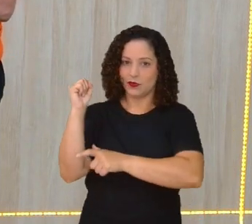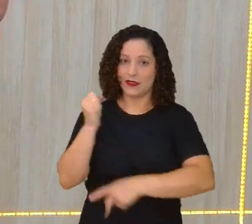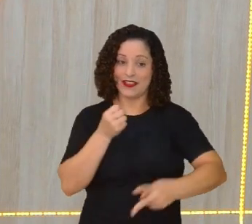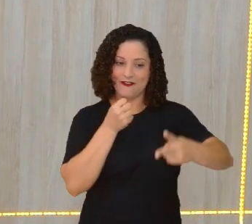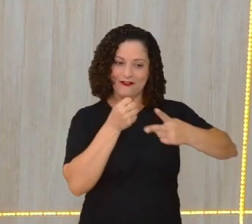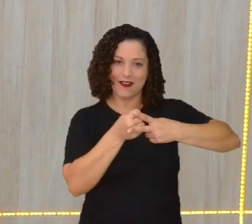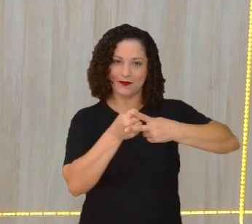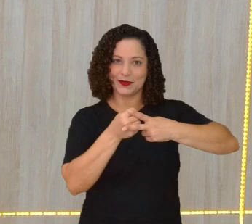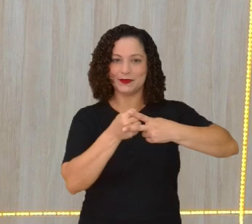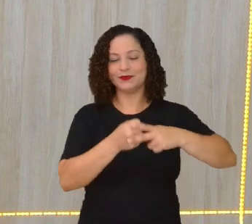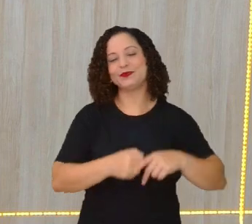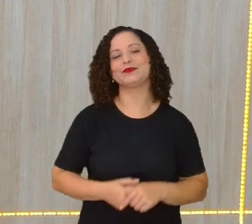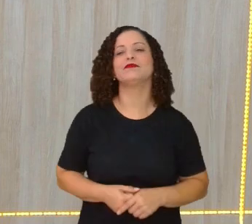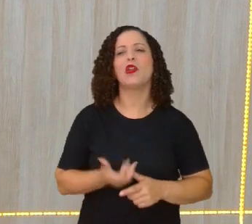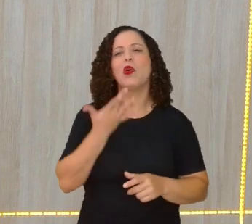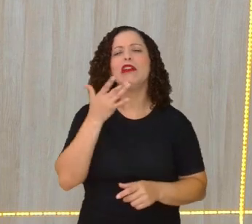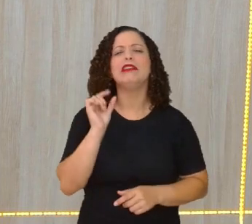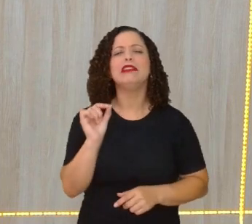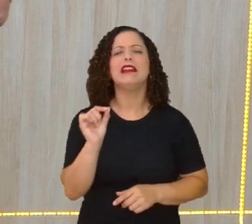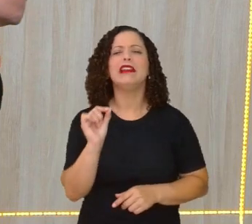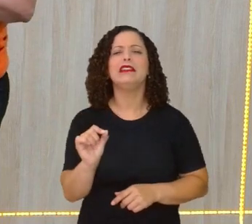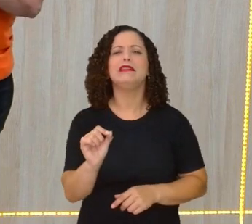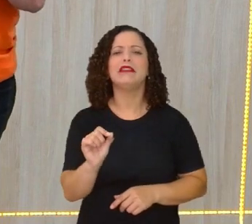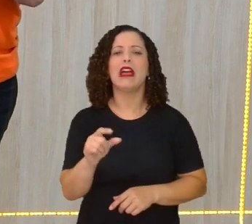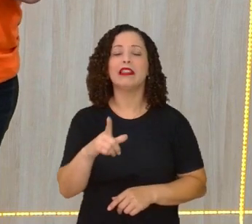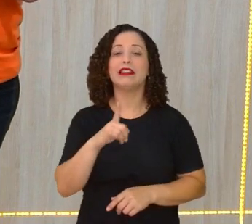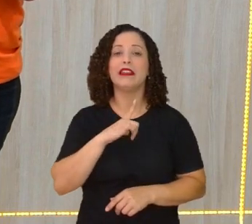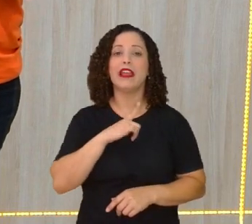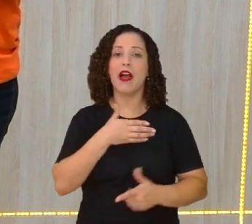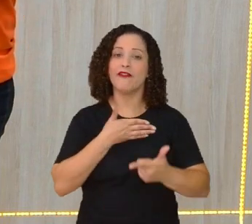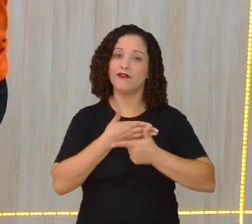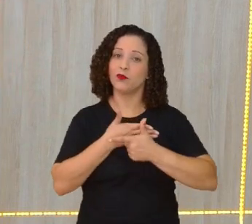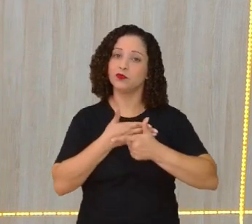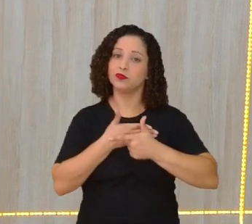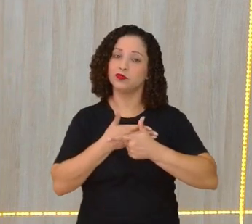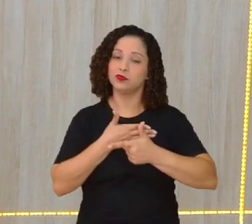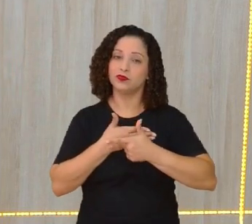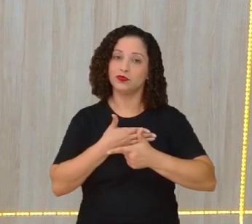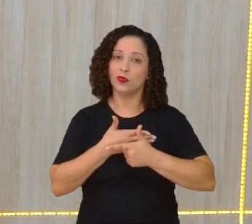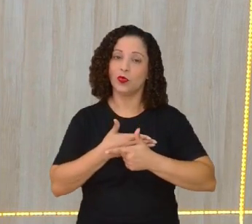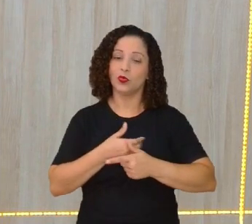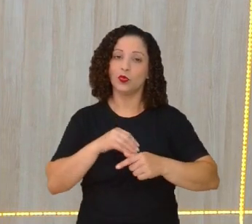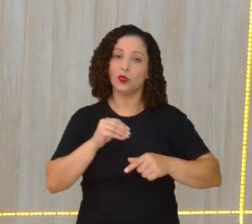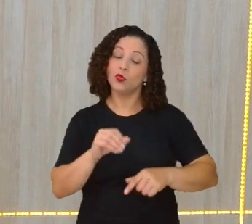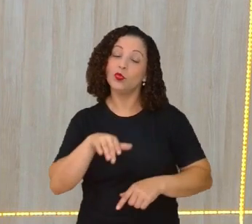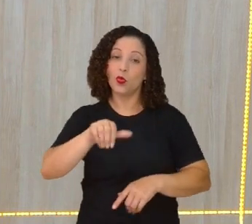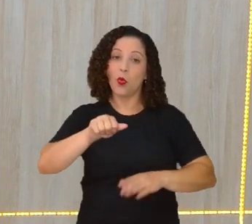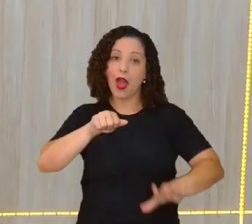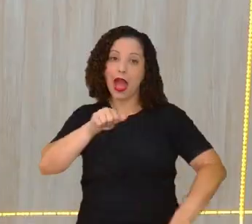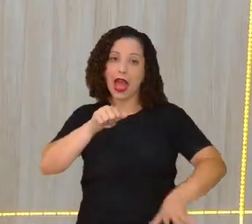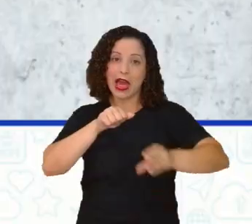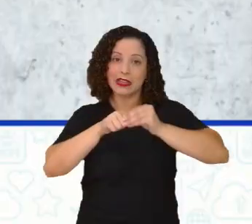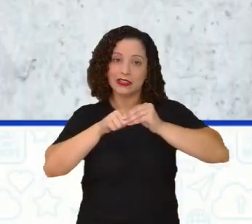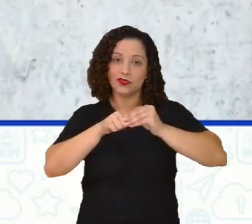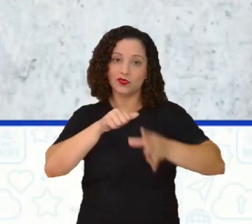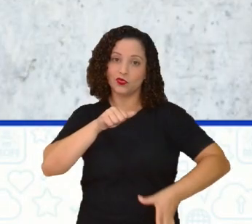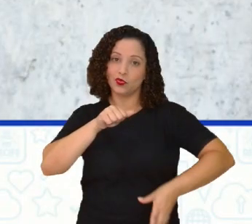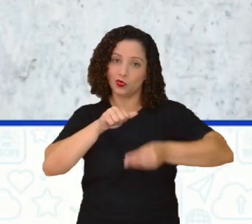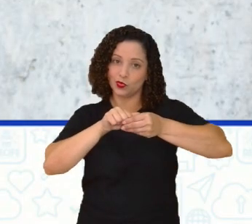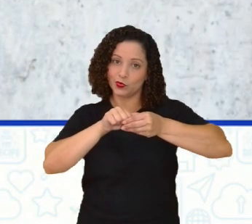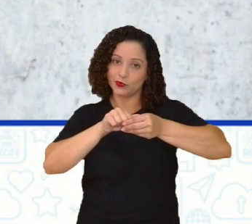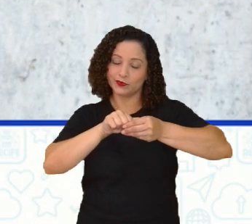quem faz o papel do adjunto adverbial é o próprio advérbio em